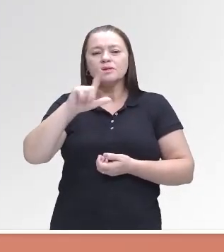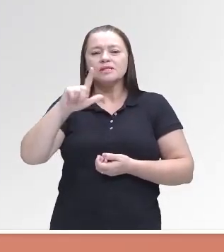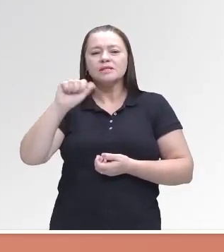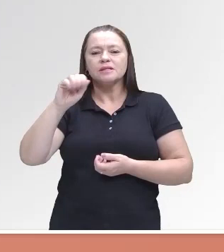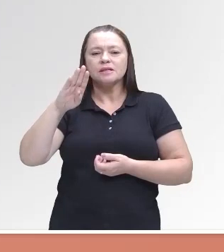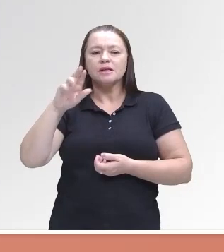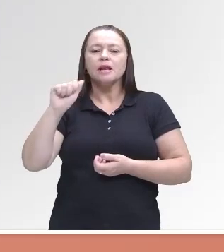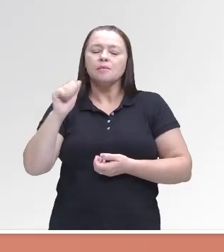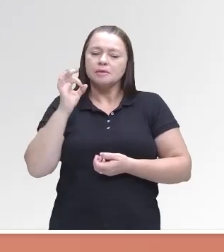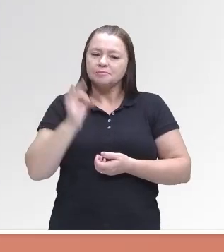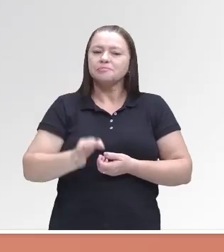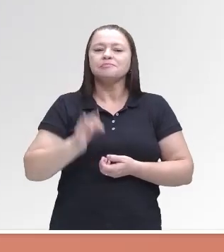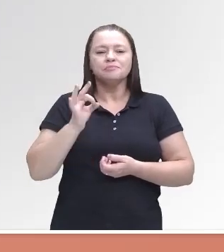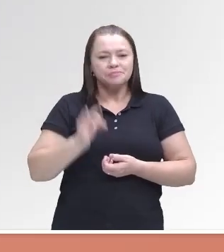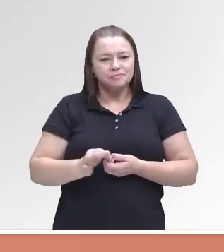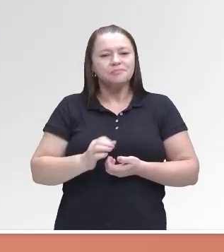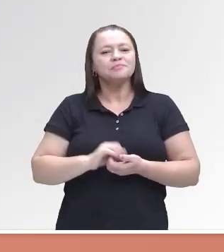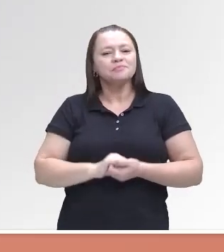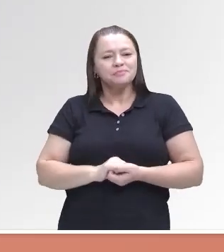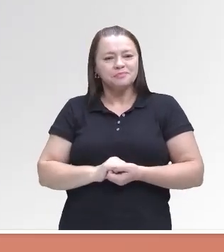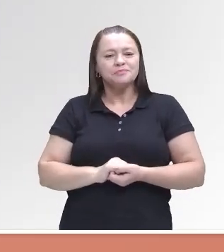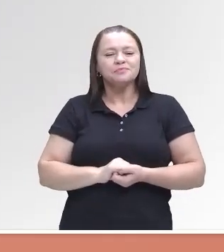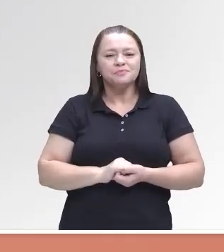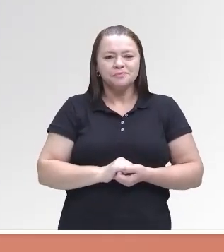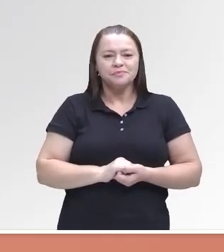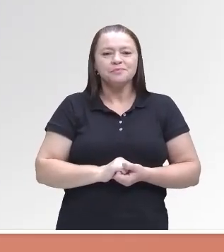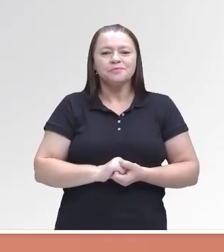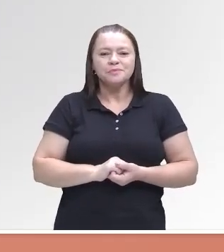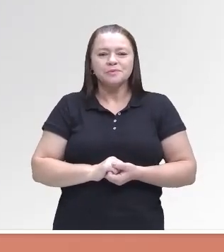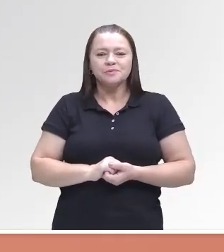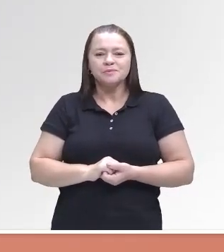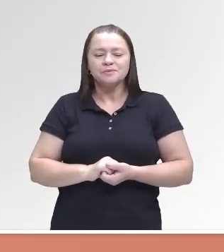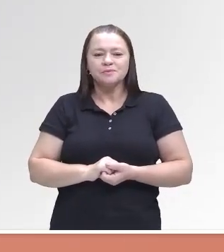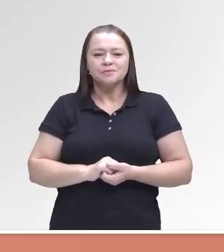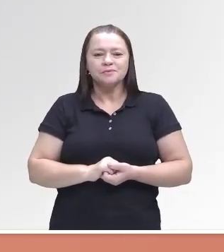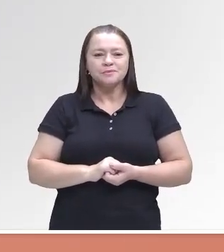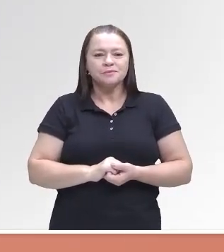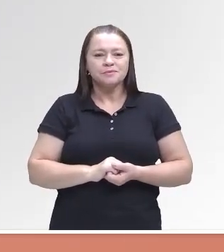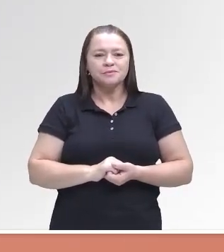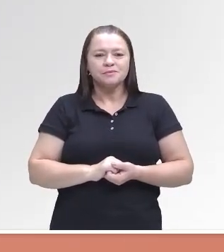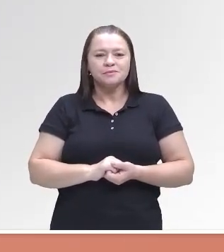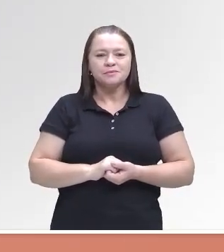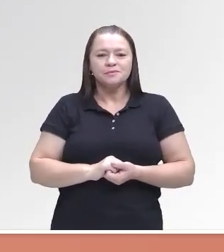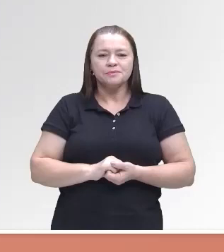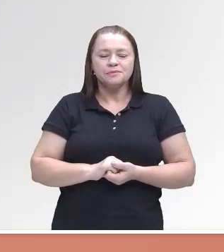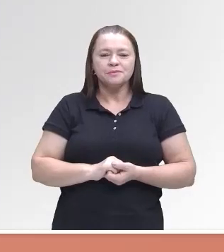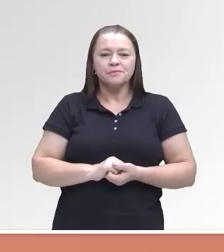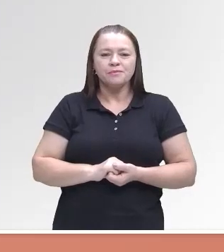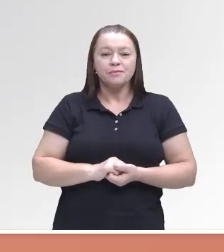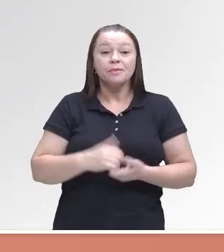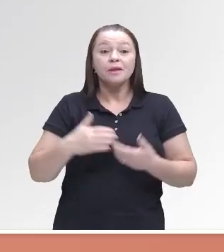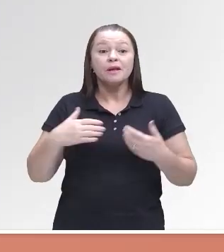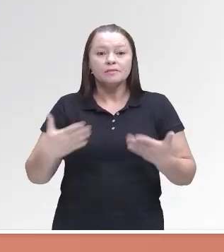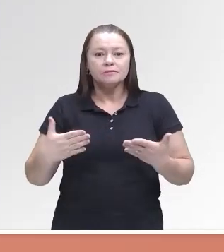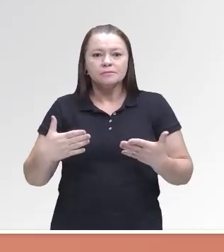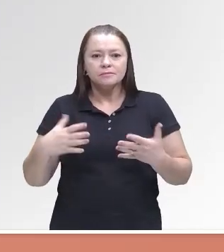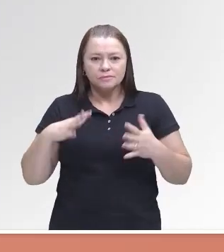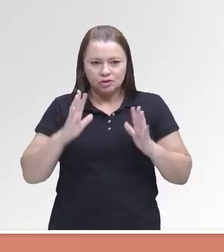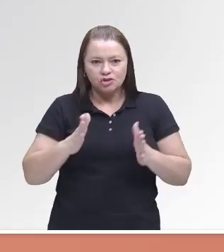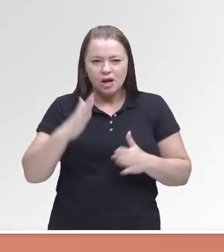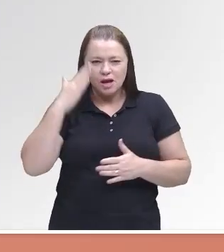Monossílaba. É isso aí, crianças. Ah, já estão nota 10. Será se estão